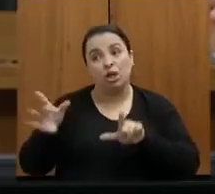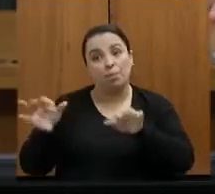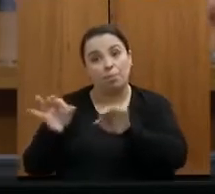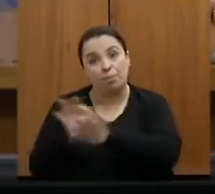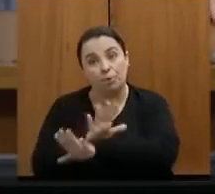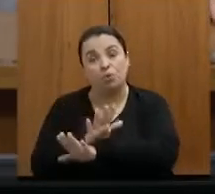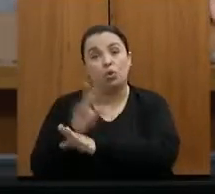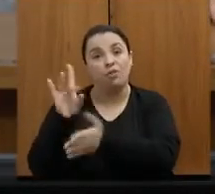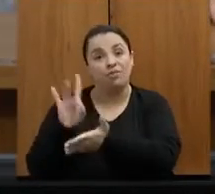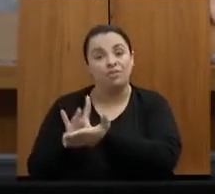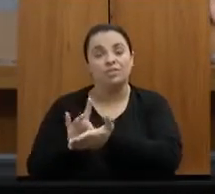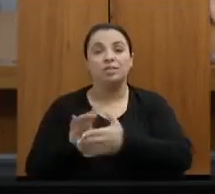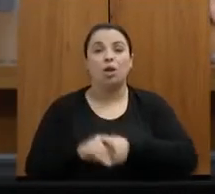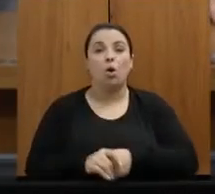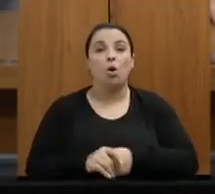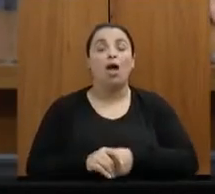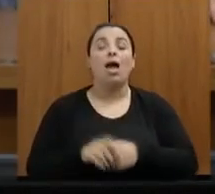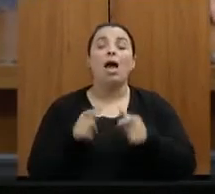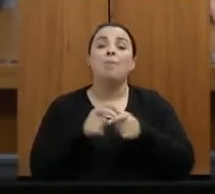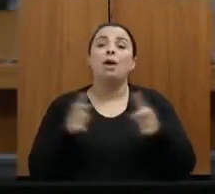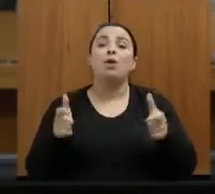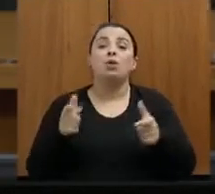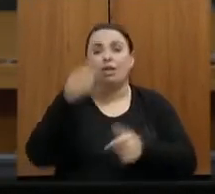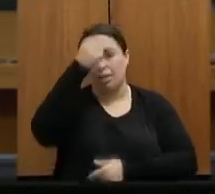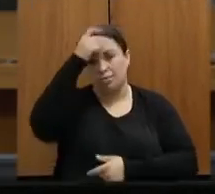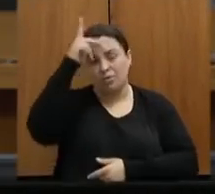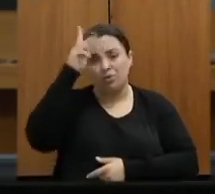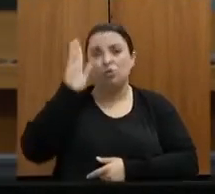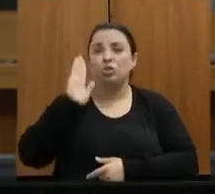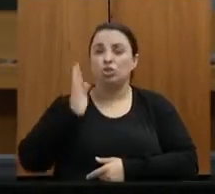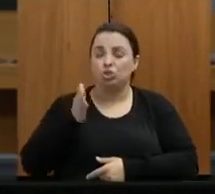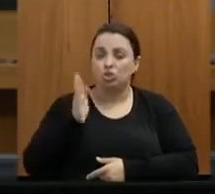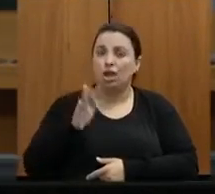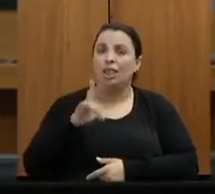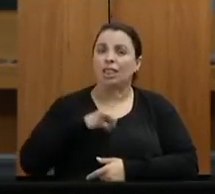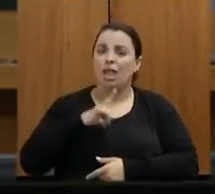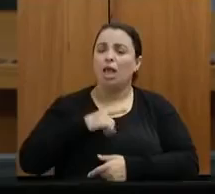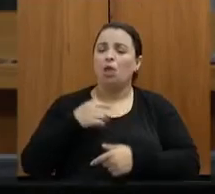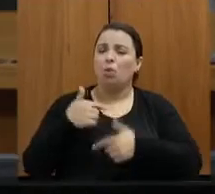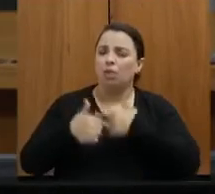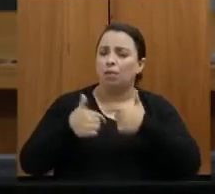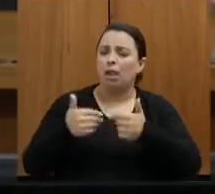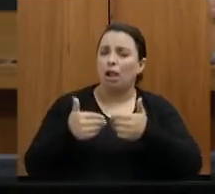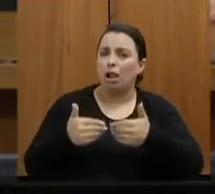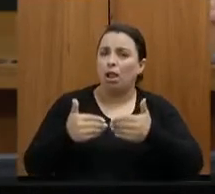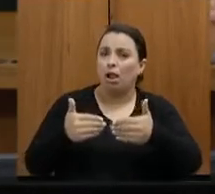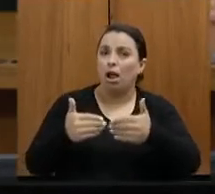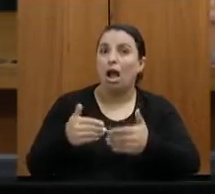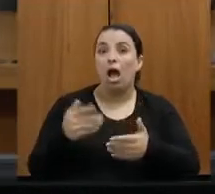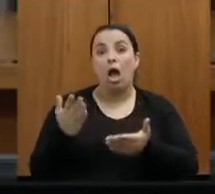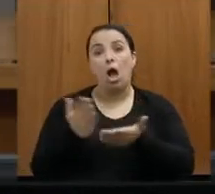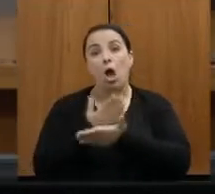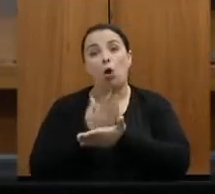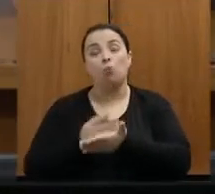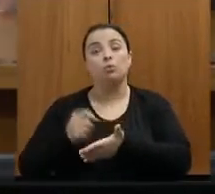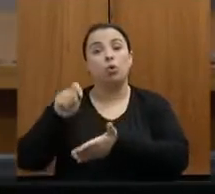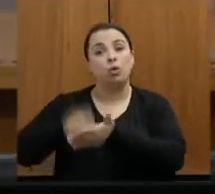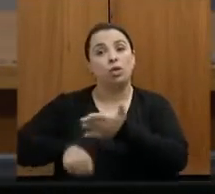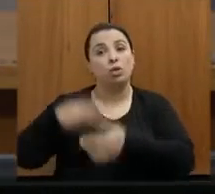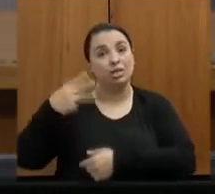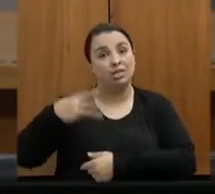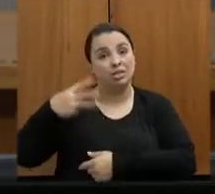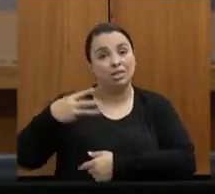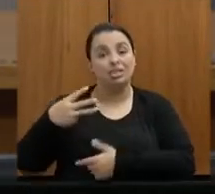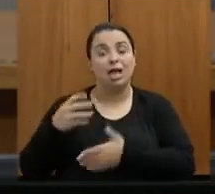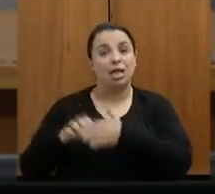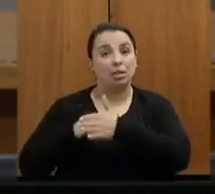dos trabalhos. A maioria delas terceirizaram o trabalho, contratando empresas especialistas na temática